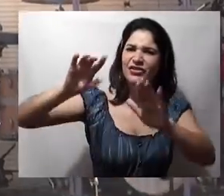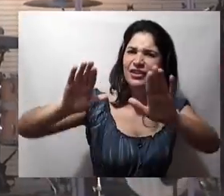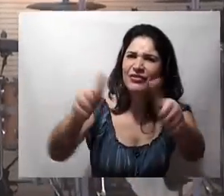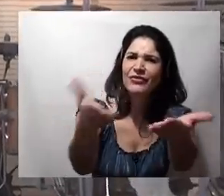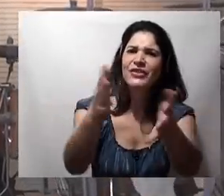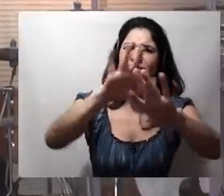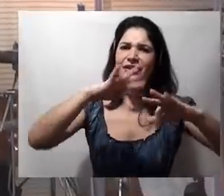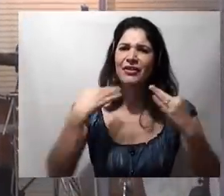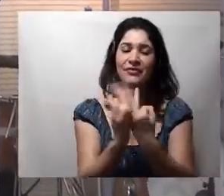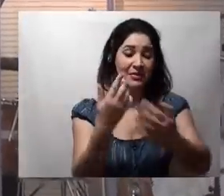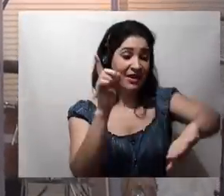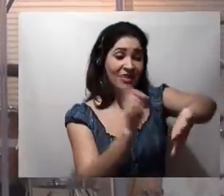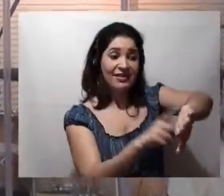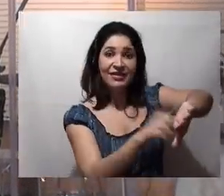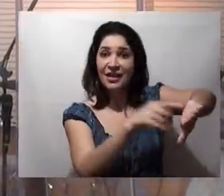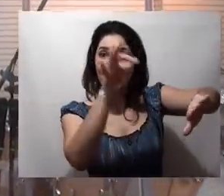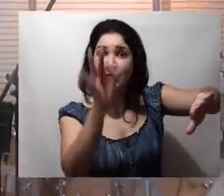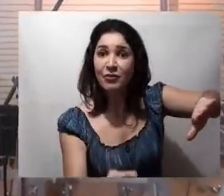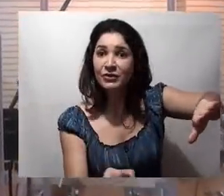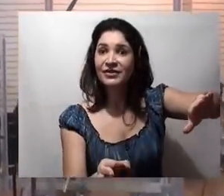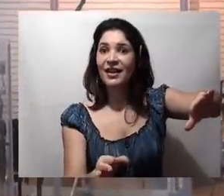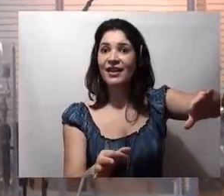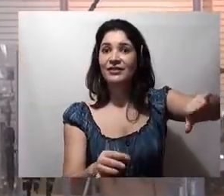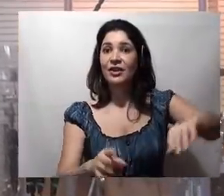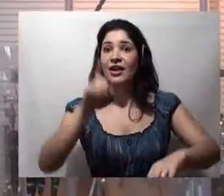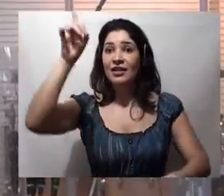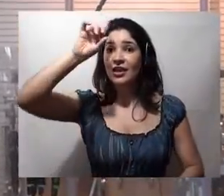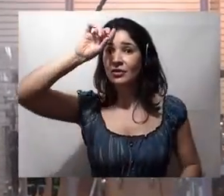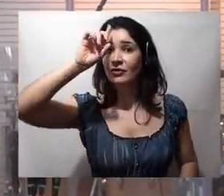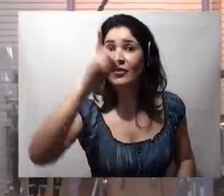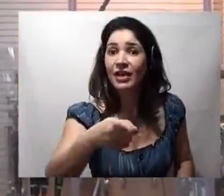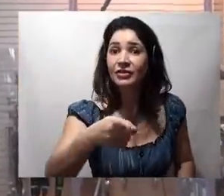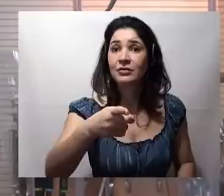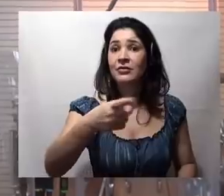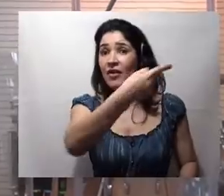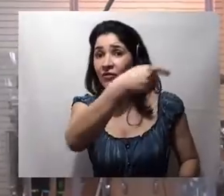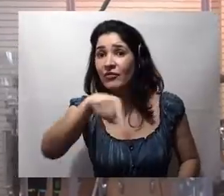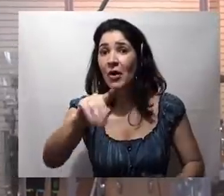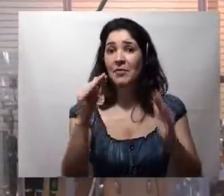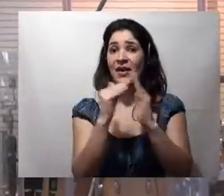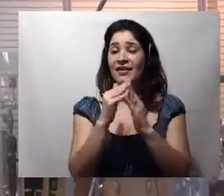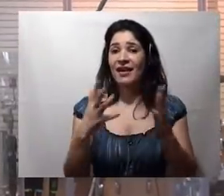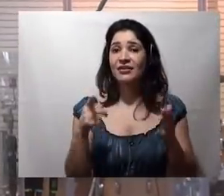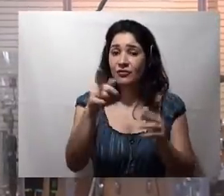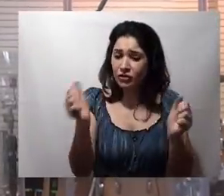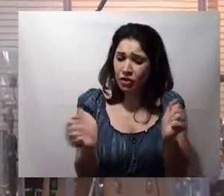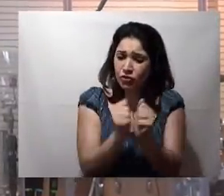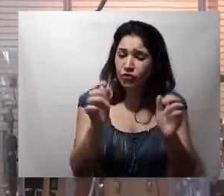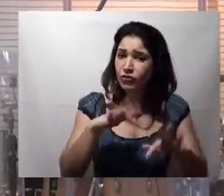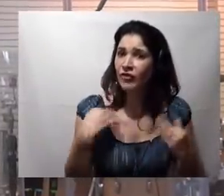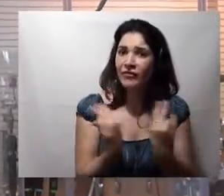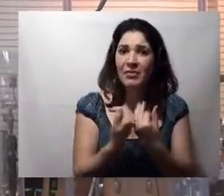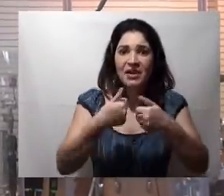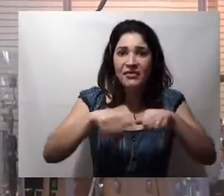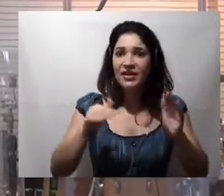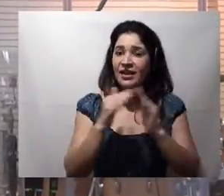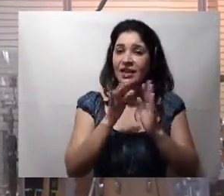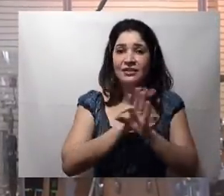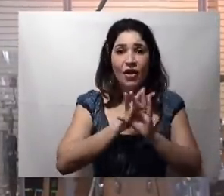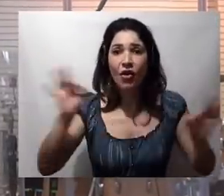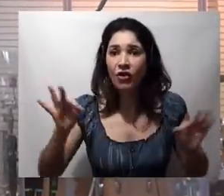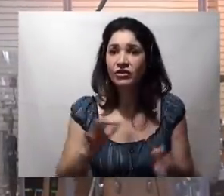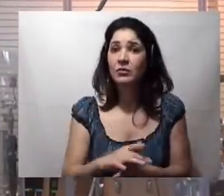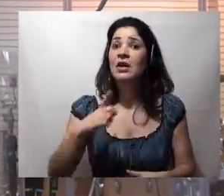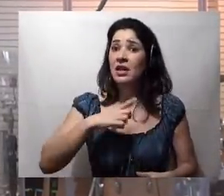família no tempo da estação do corona deus te mandou para casa não perca isso deus se fosse pela sua mulher e seus filhos tem